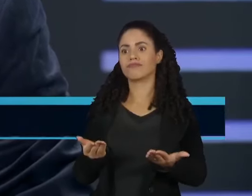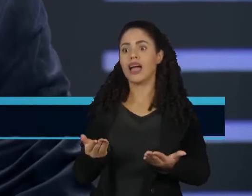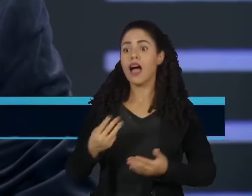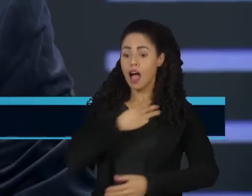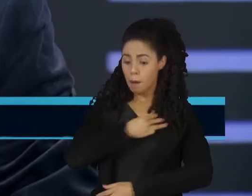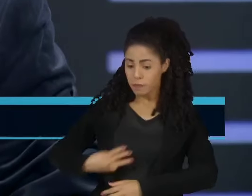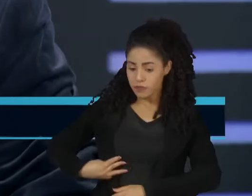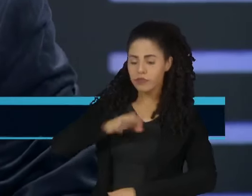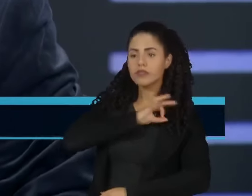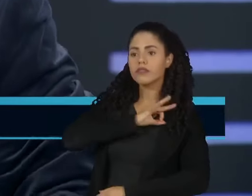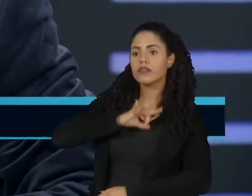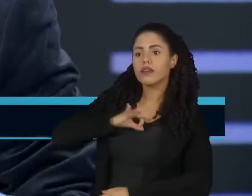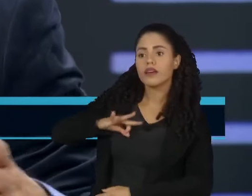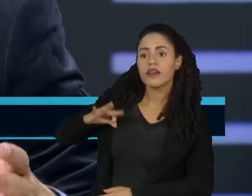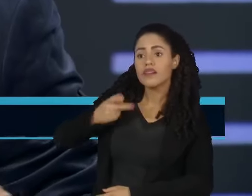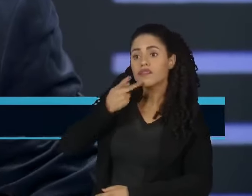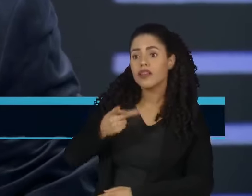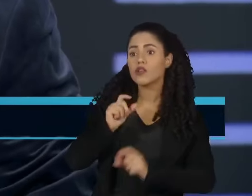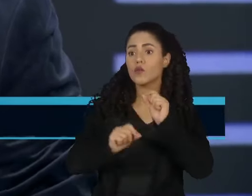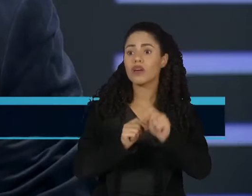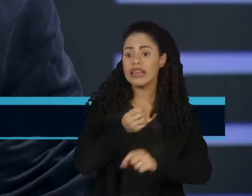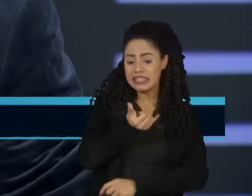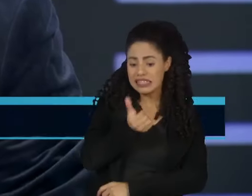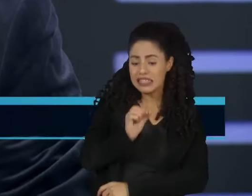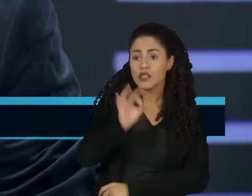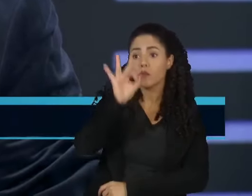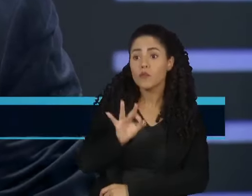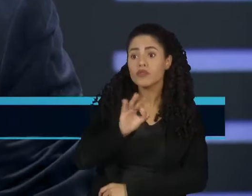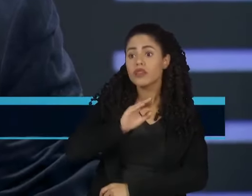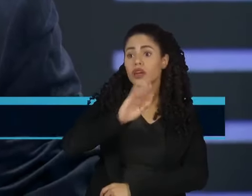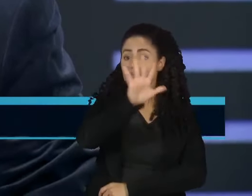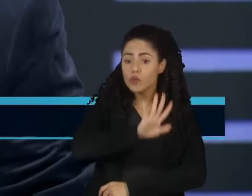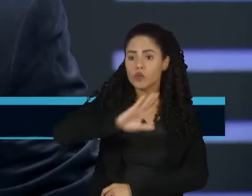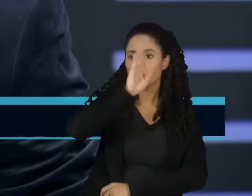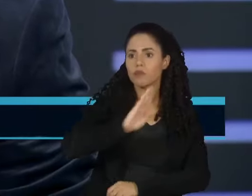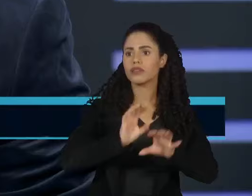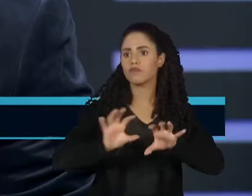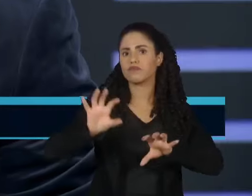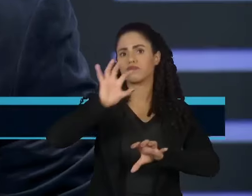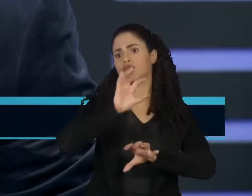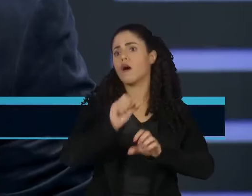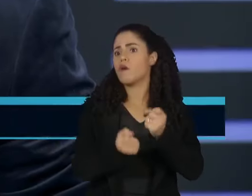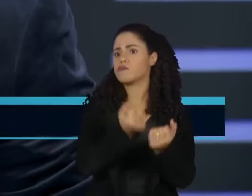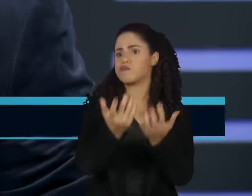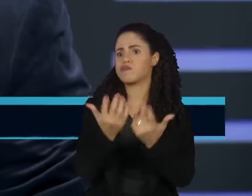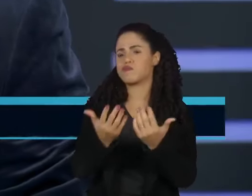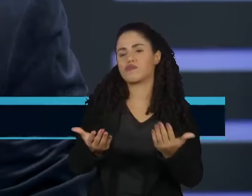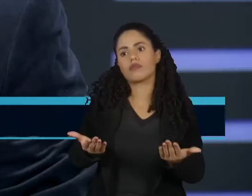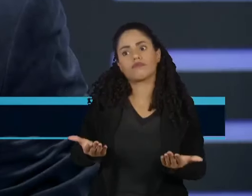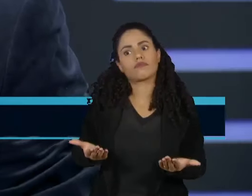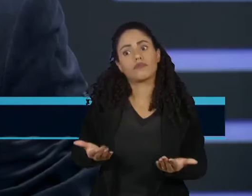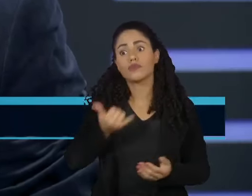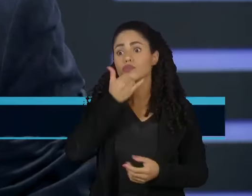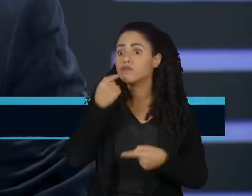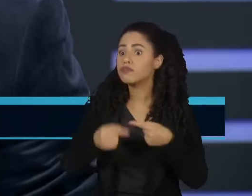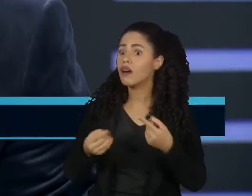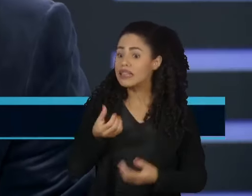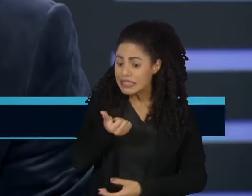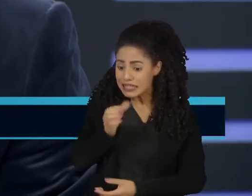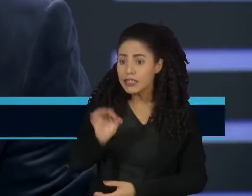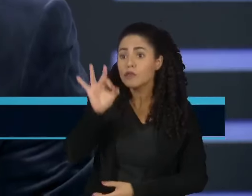que tem metade do Brasil pegando fogo, não tem sentido, né? Até porque a acusação contra